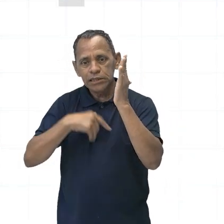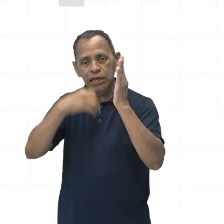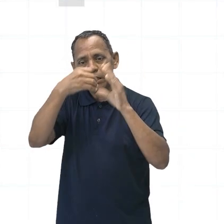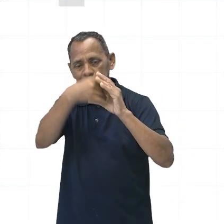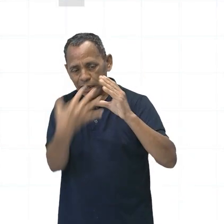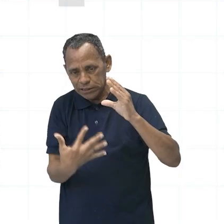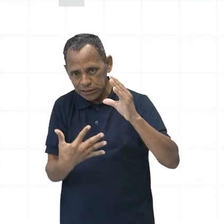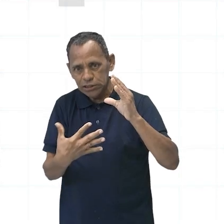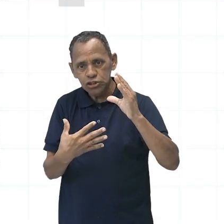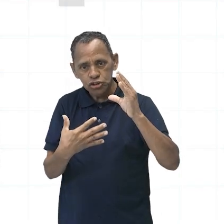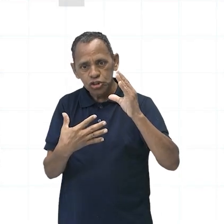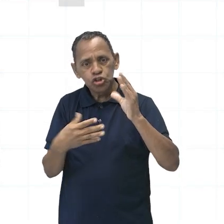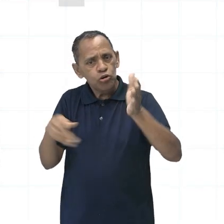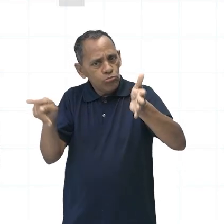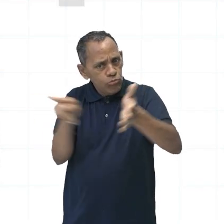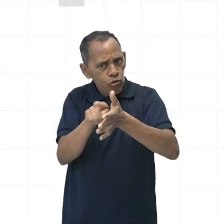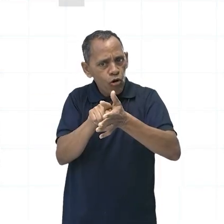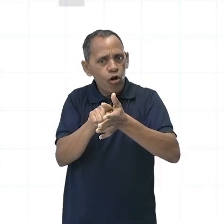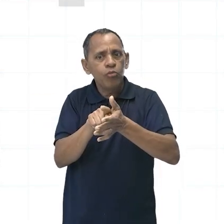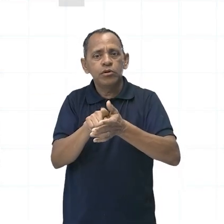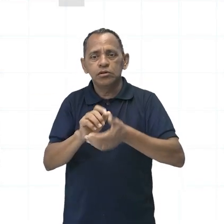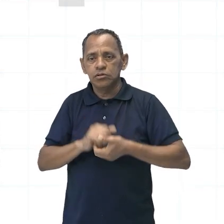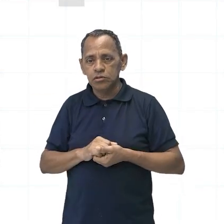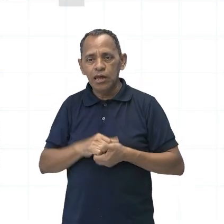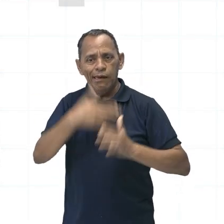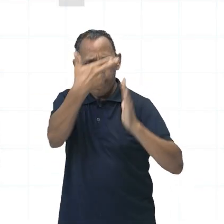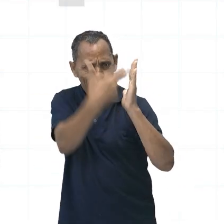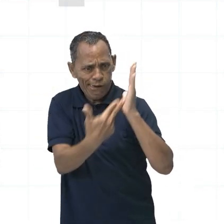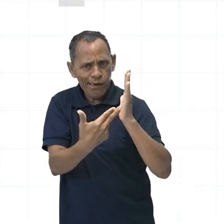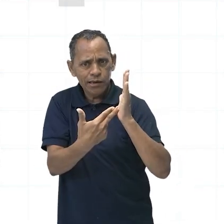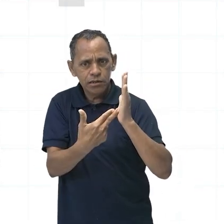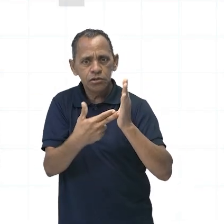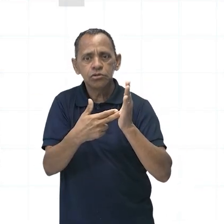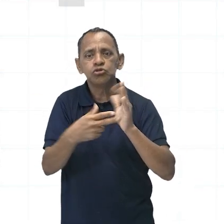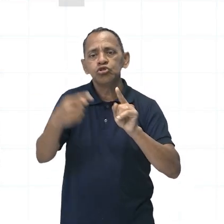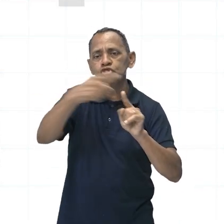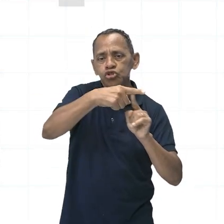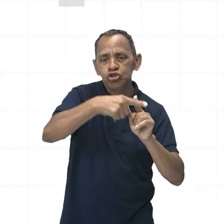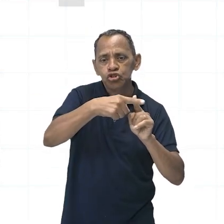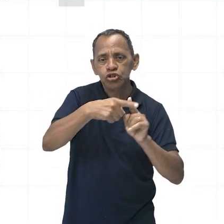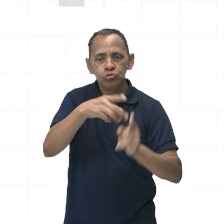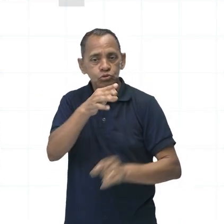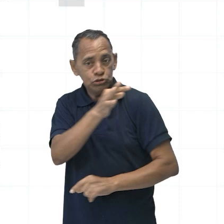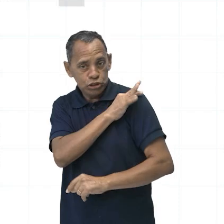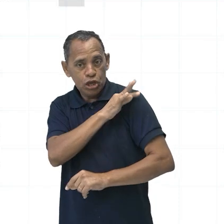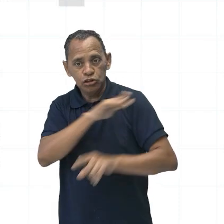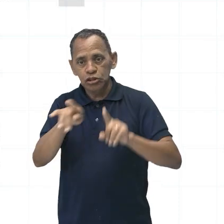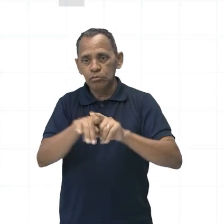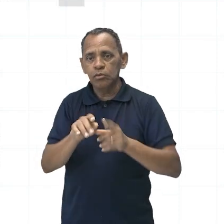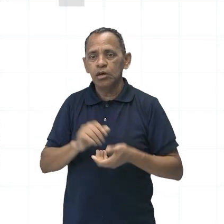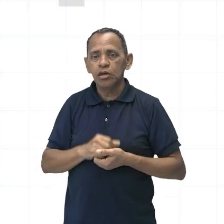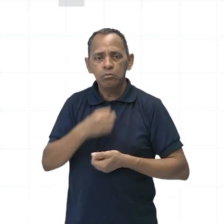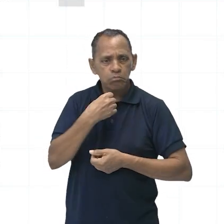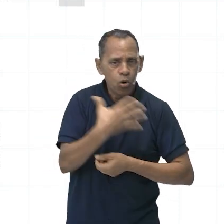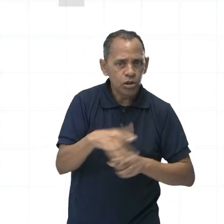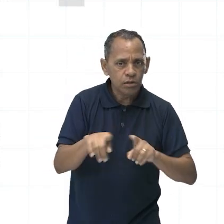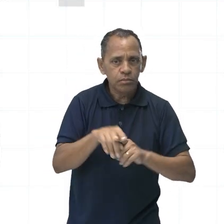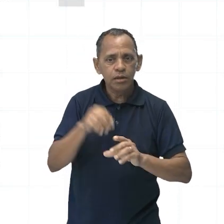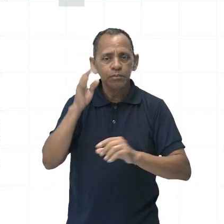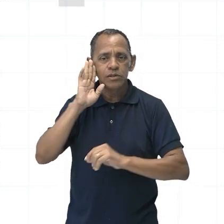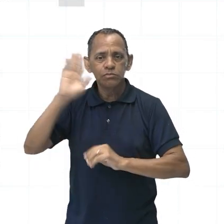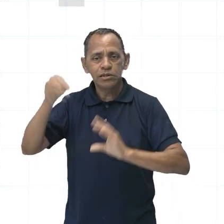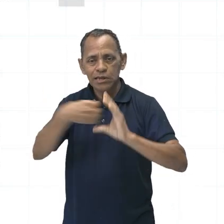características bem definidas, que tornam uma das formas de dança mais técnicas e refinadas. As principais